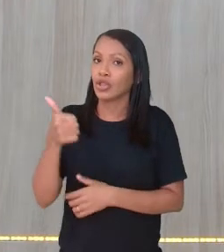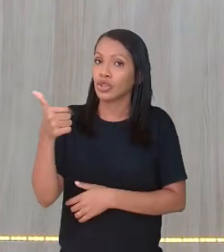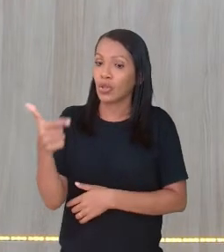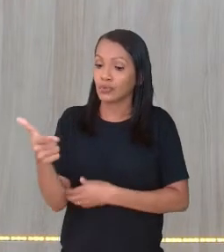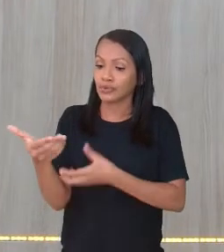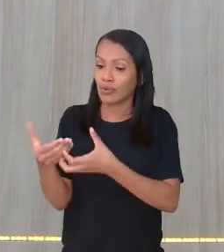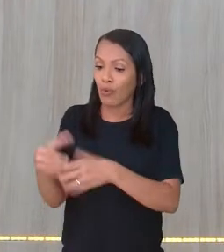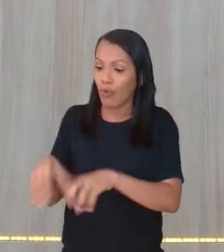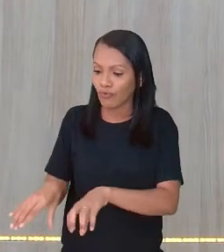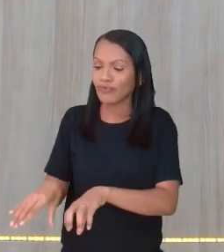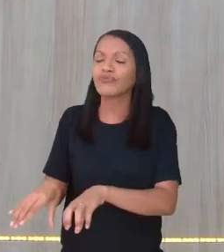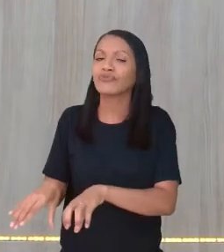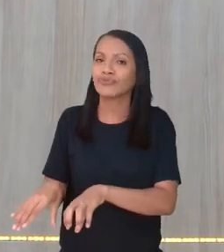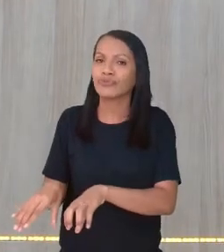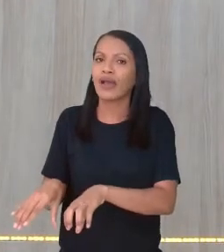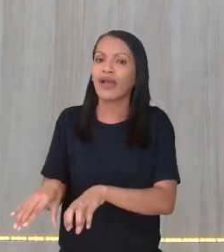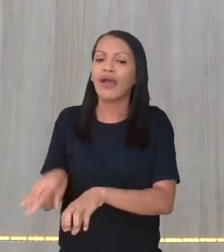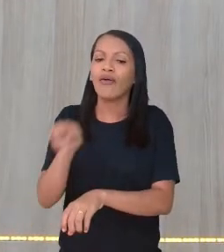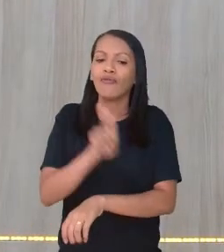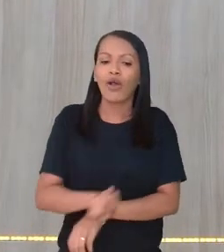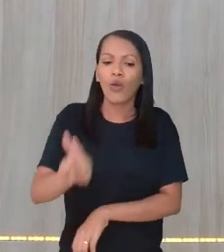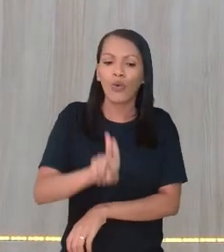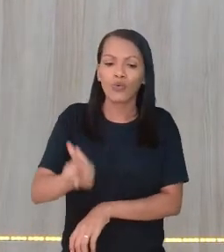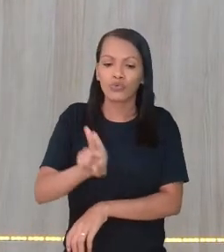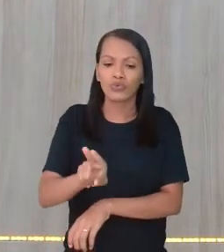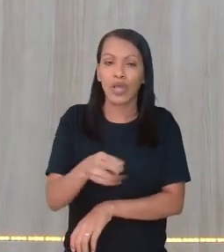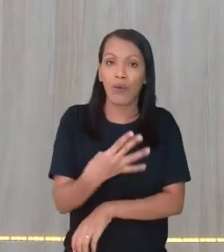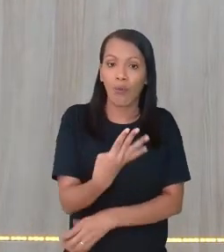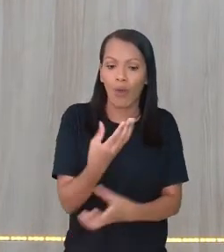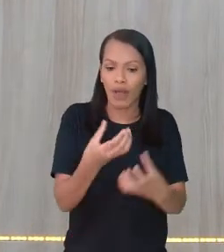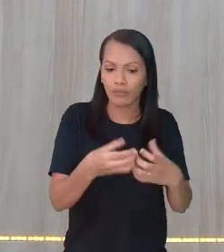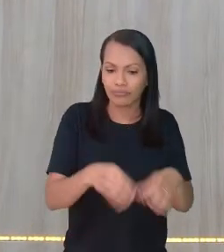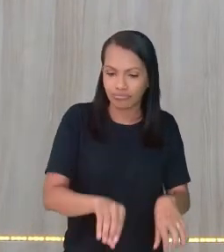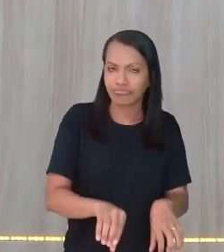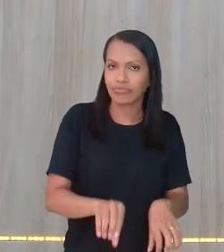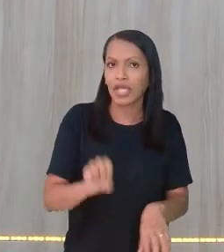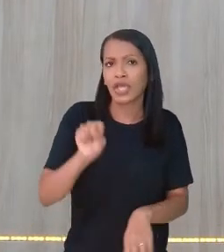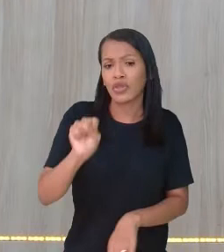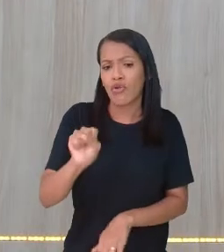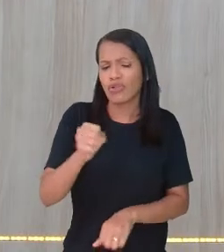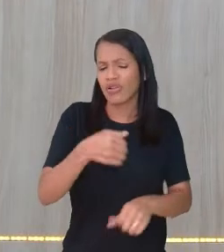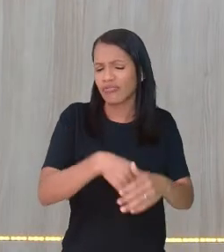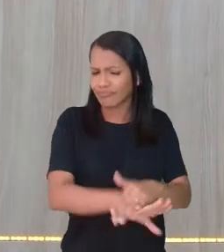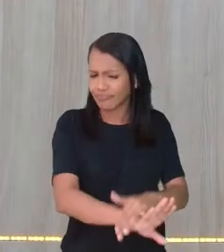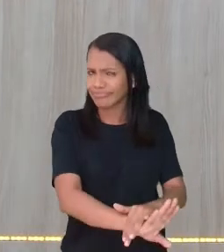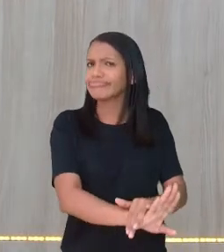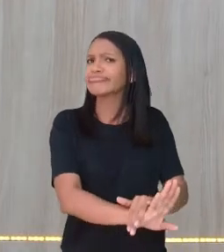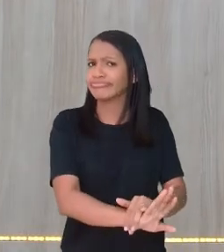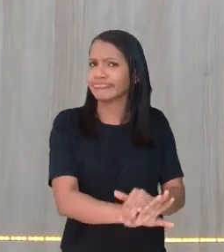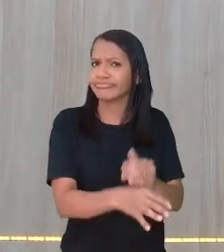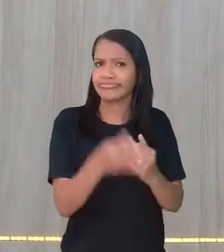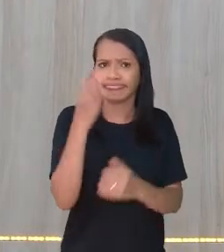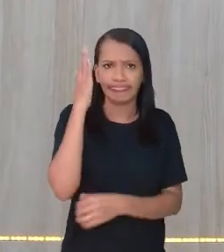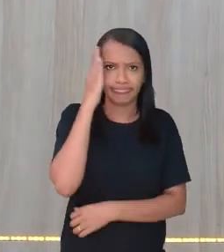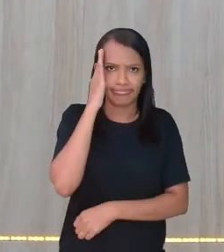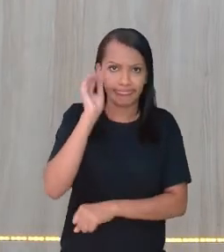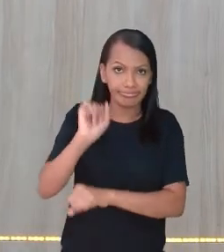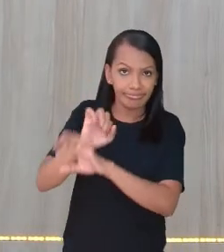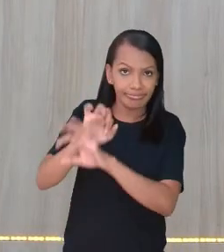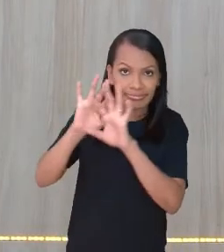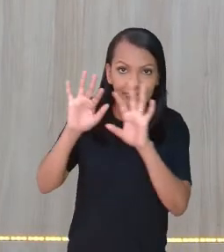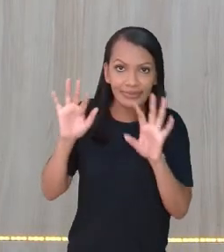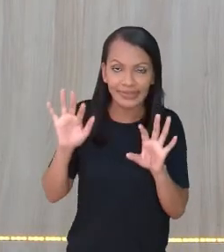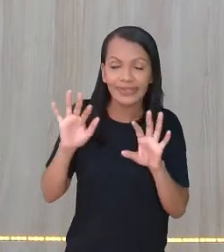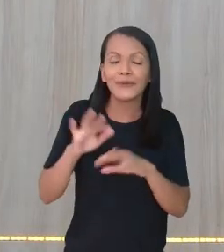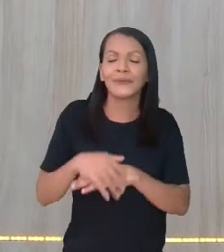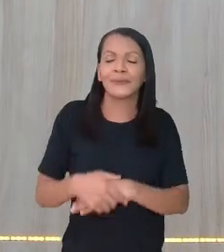8 ela não vai usar. Então, esses 8 ovos é a mesma coisa que 2